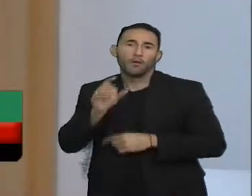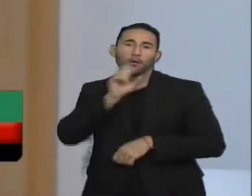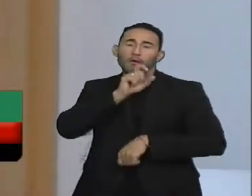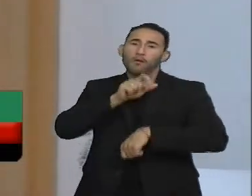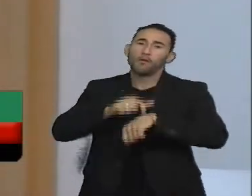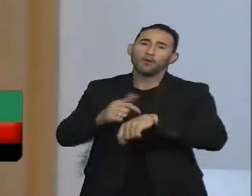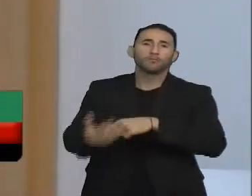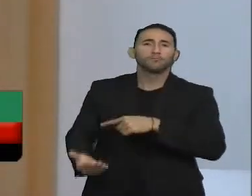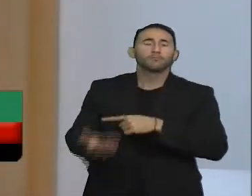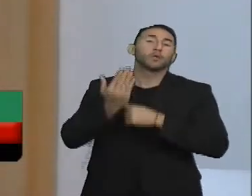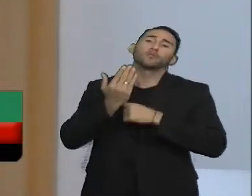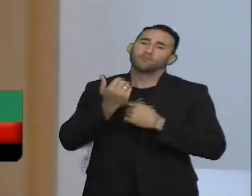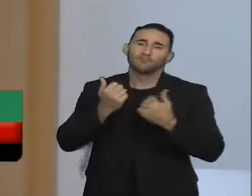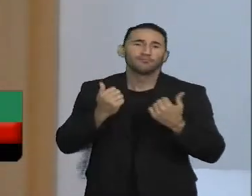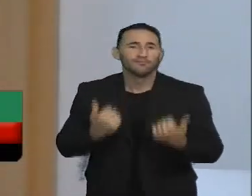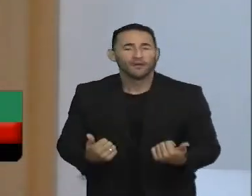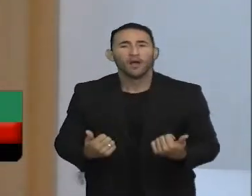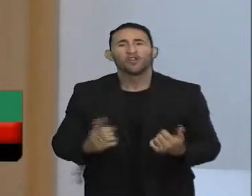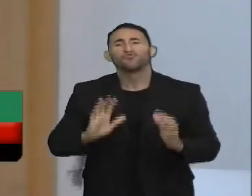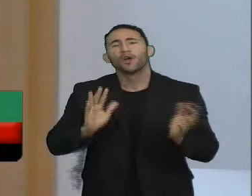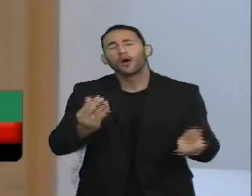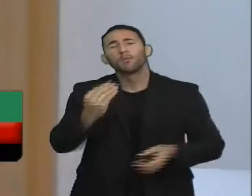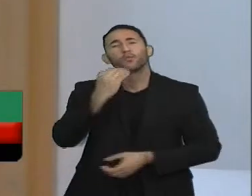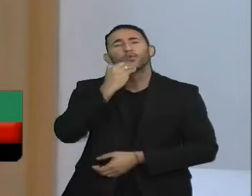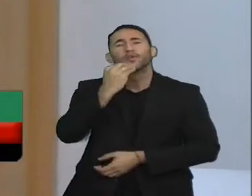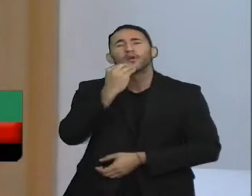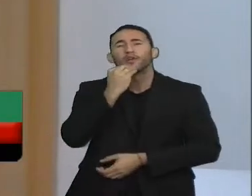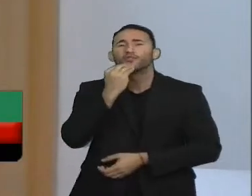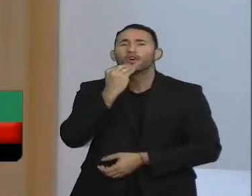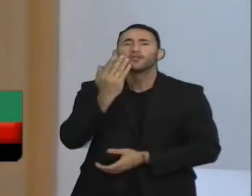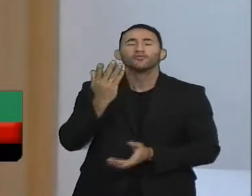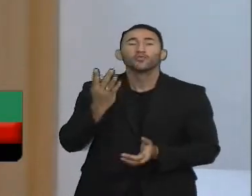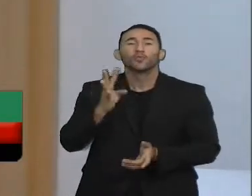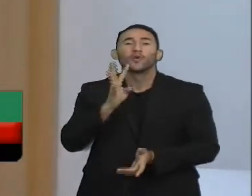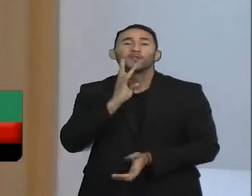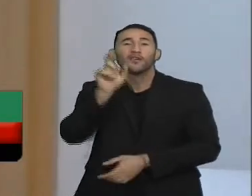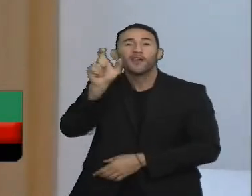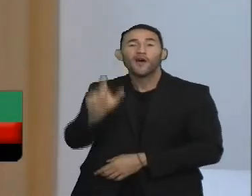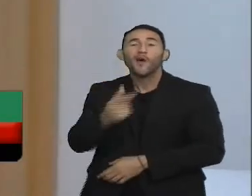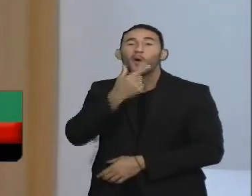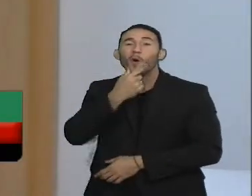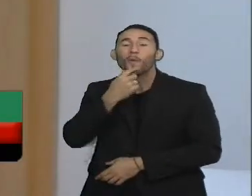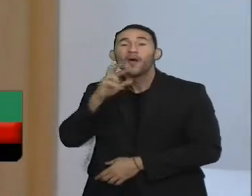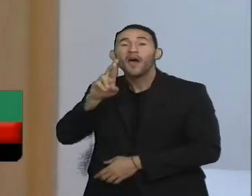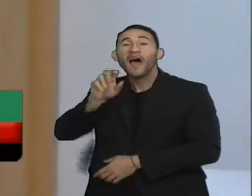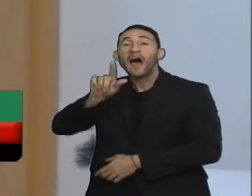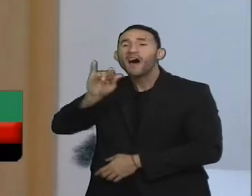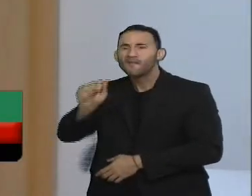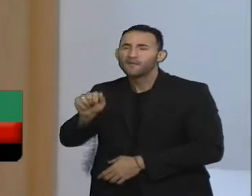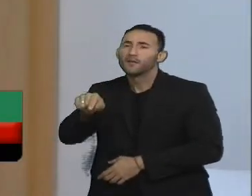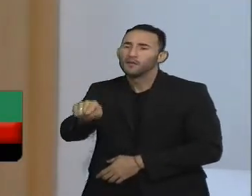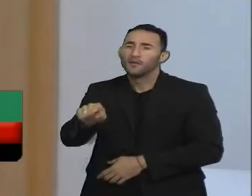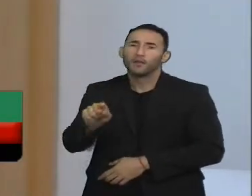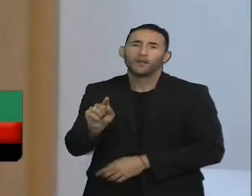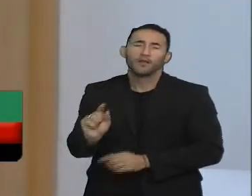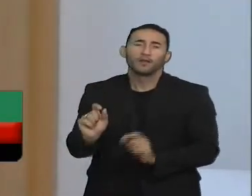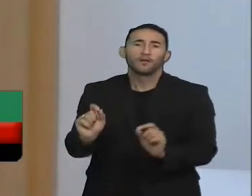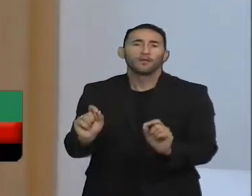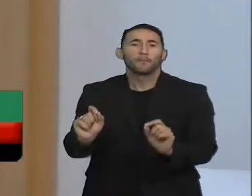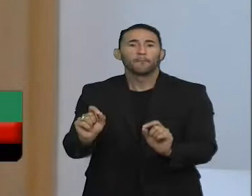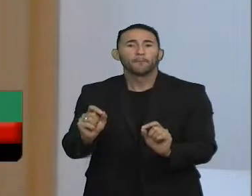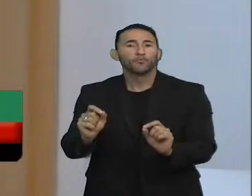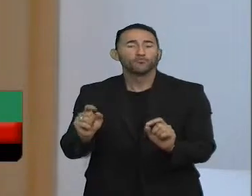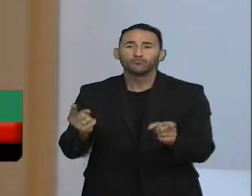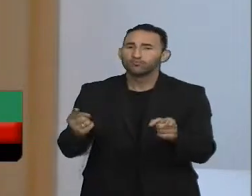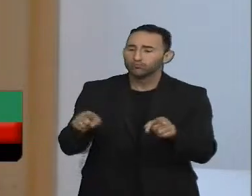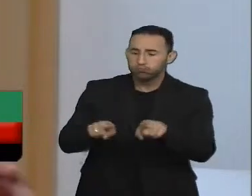né? A gente teve a oportunidade também de conhecer o Rafa, aí, que está praticamente lado a